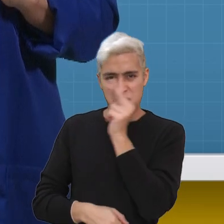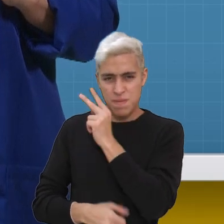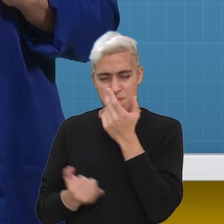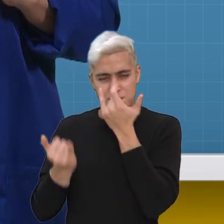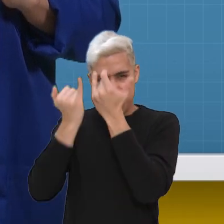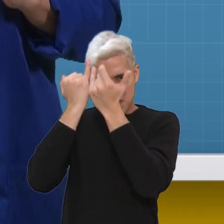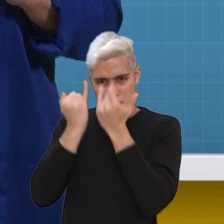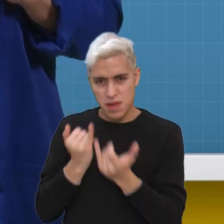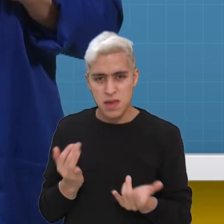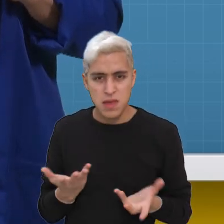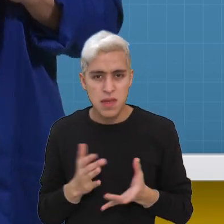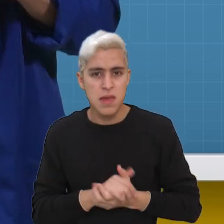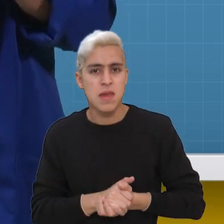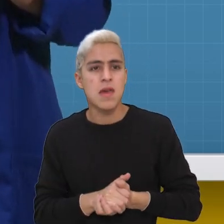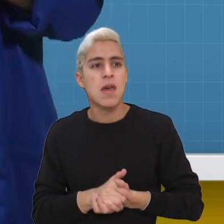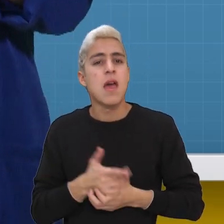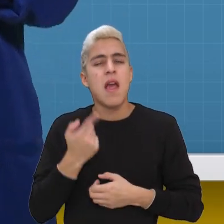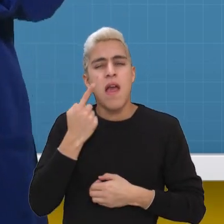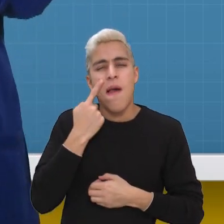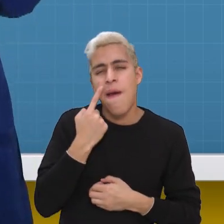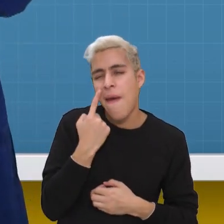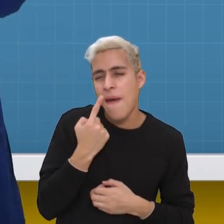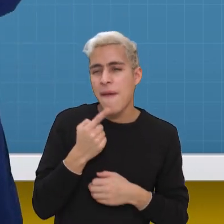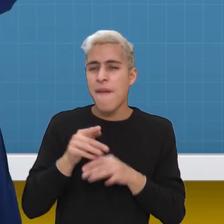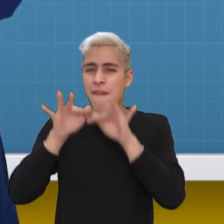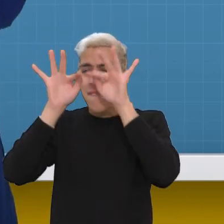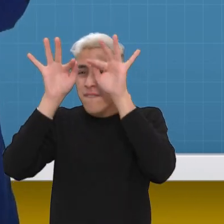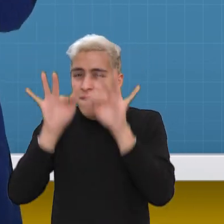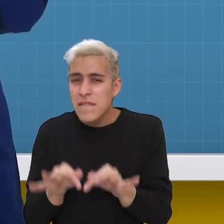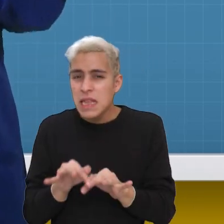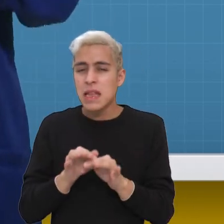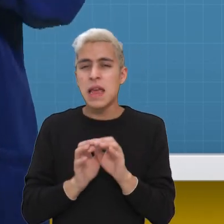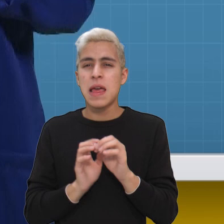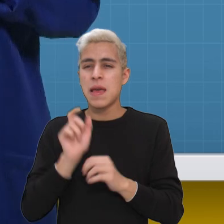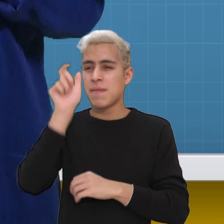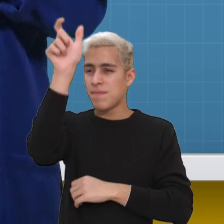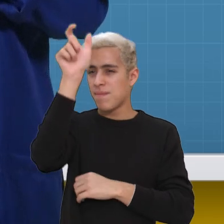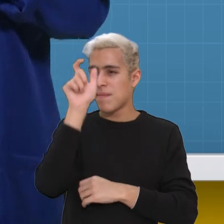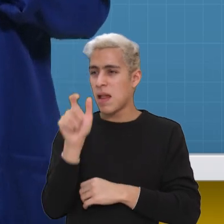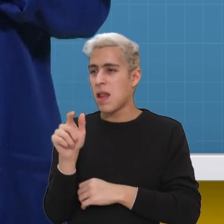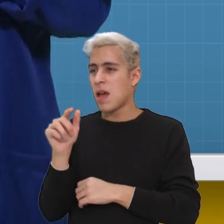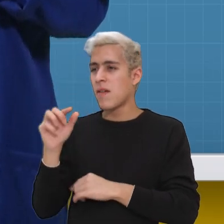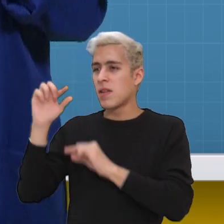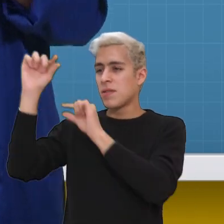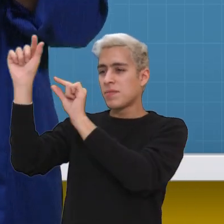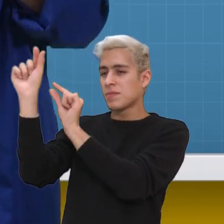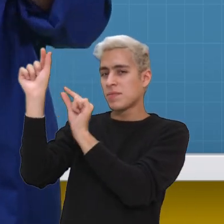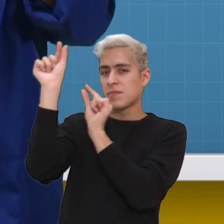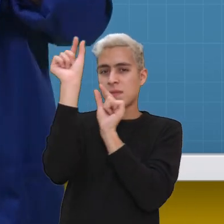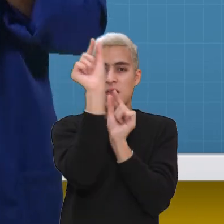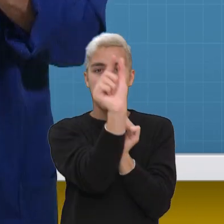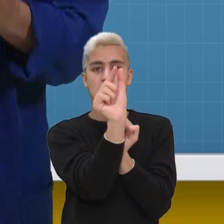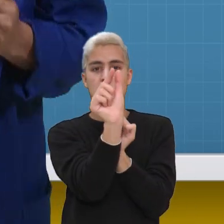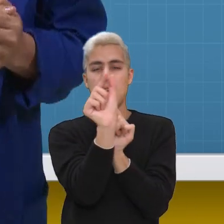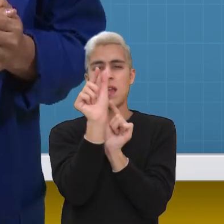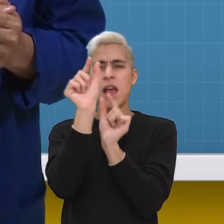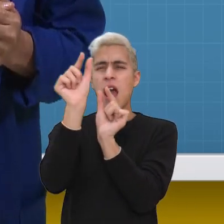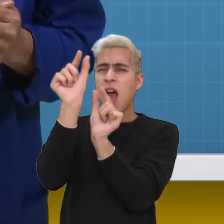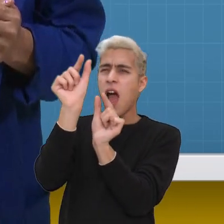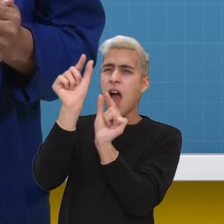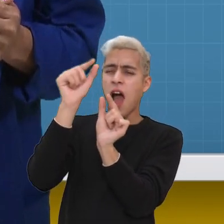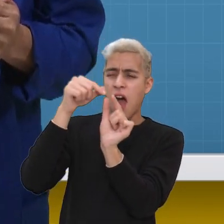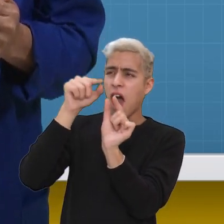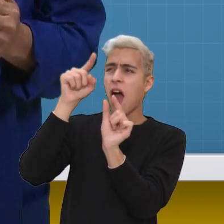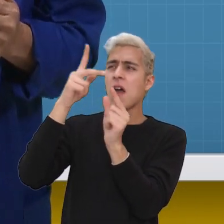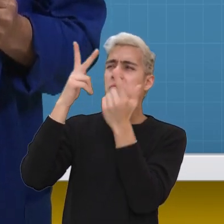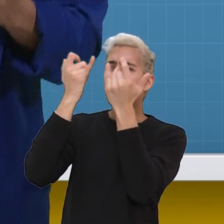viu? Agora vamos pegar o finalzinho das palavras. É disso que o nosso conceito está